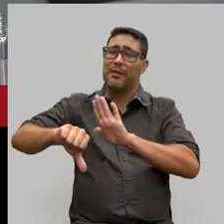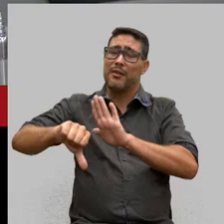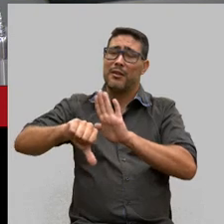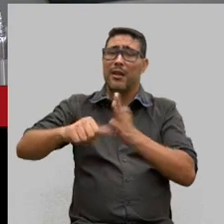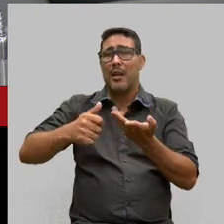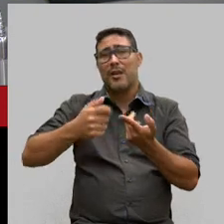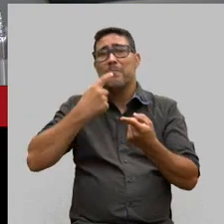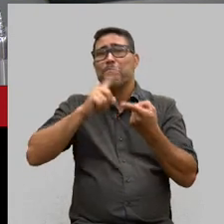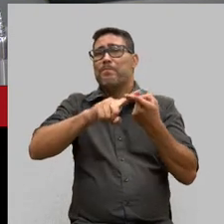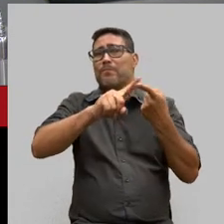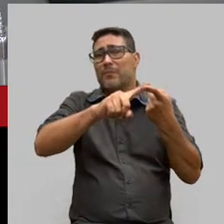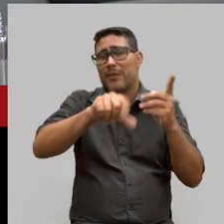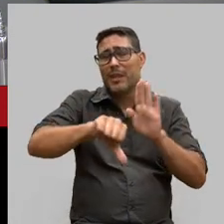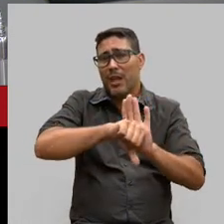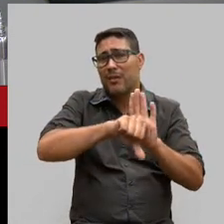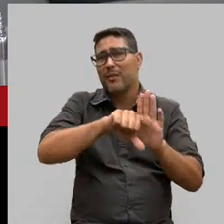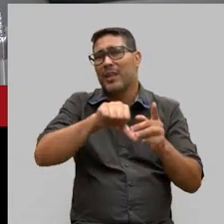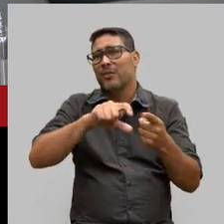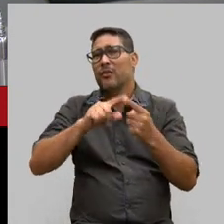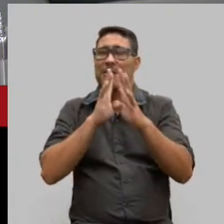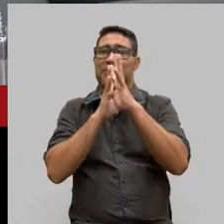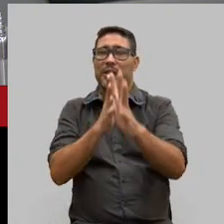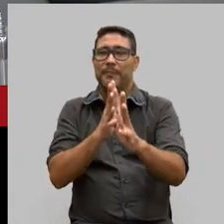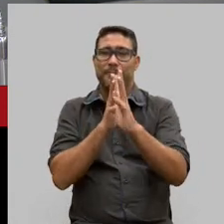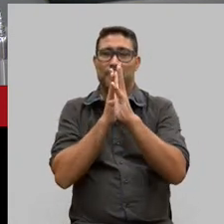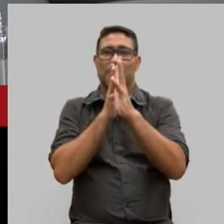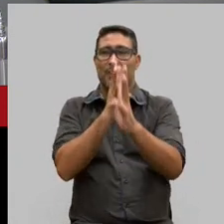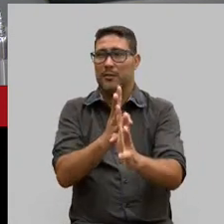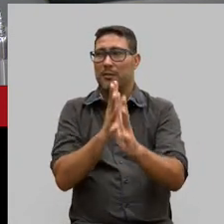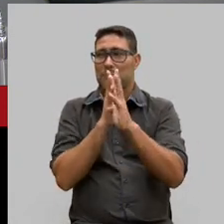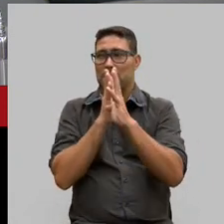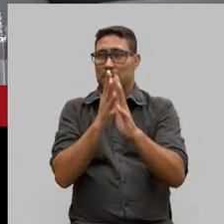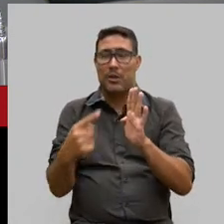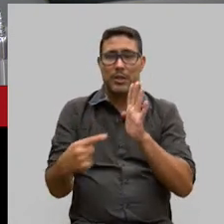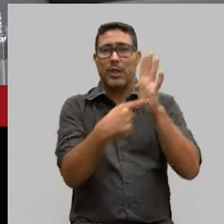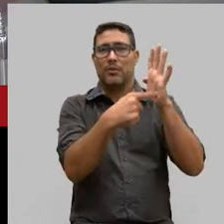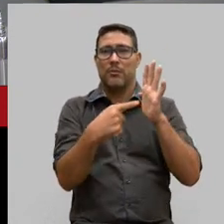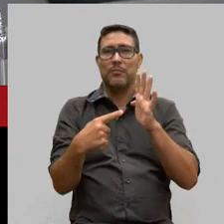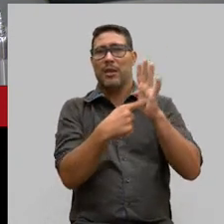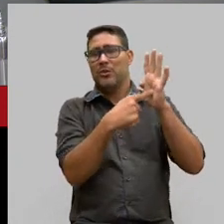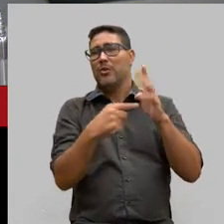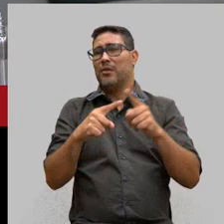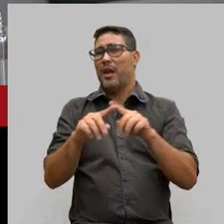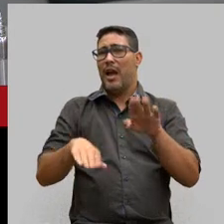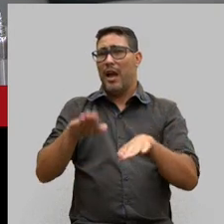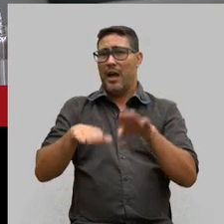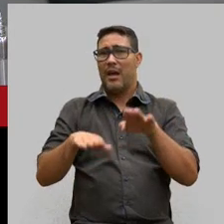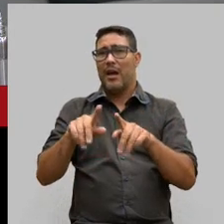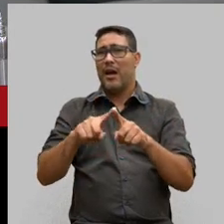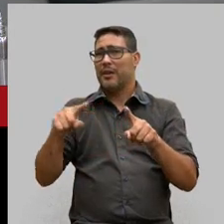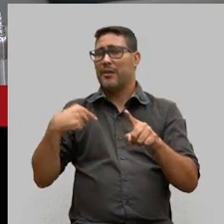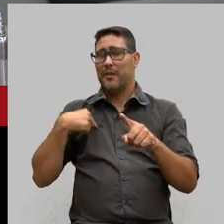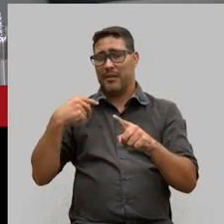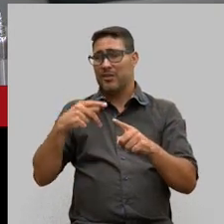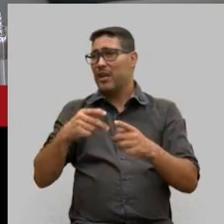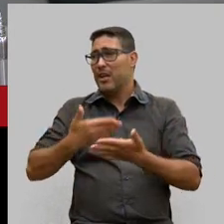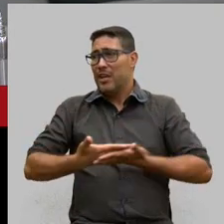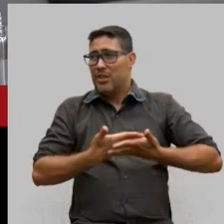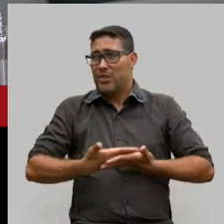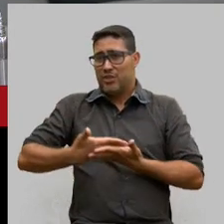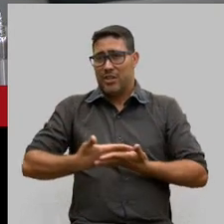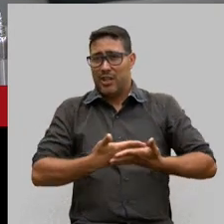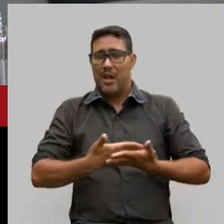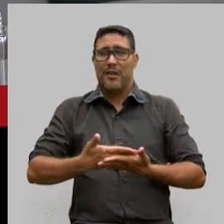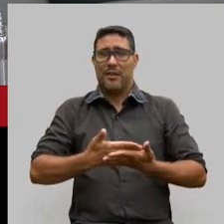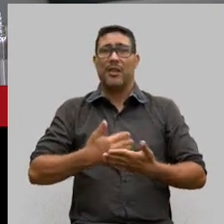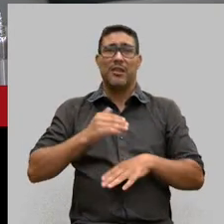famílias mas eu recebo muitas denúncias de maus tratos queimadura assadura por fralda que ficou cagado o dia todo e para mim